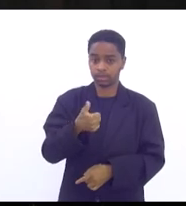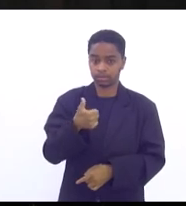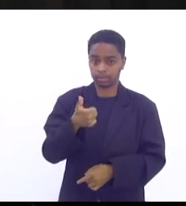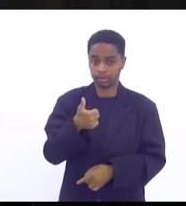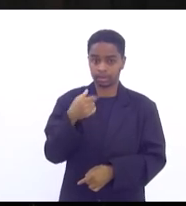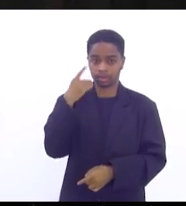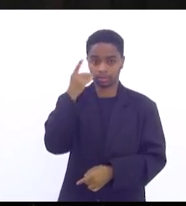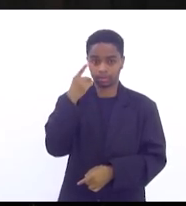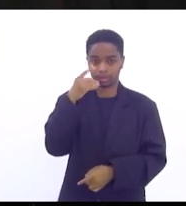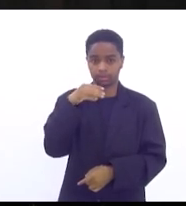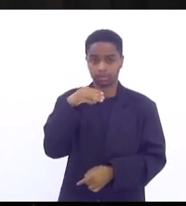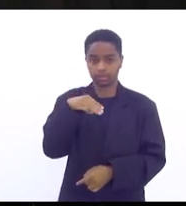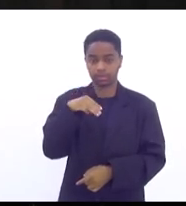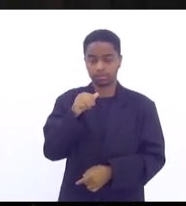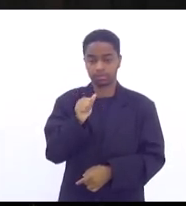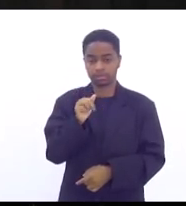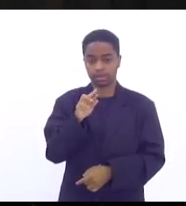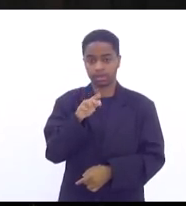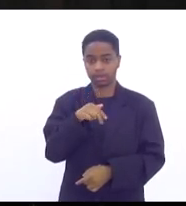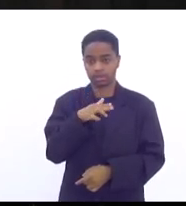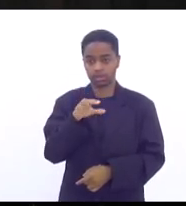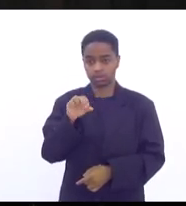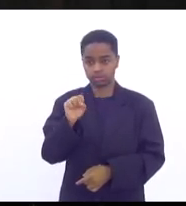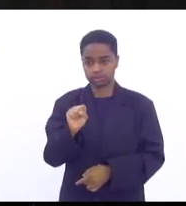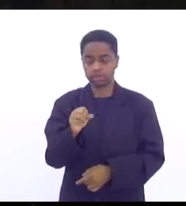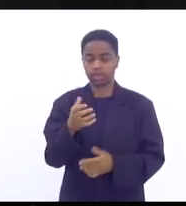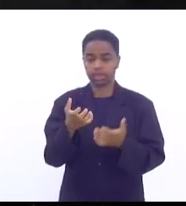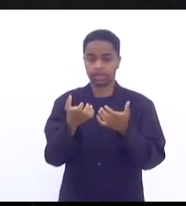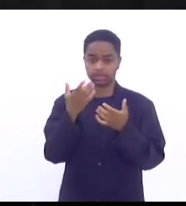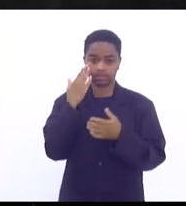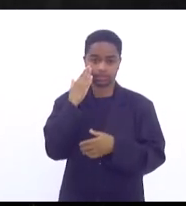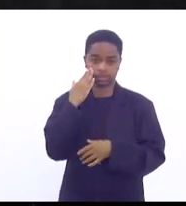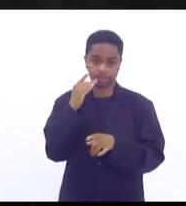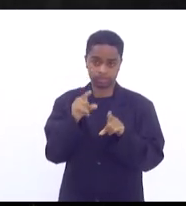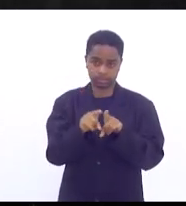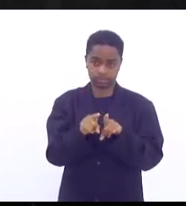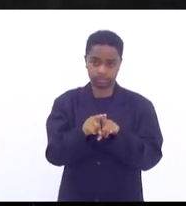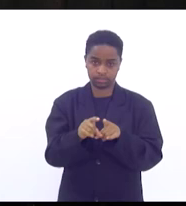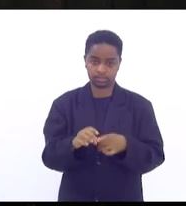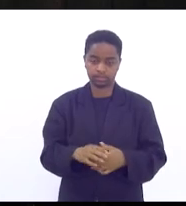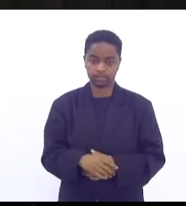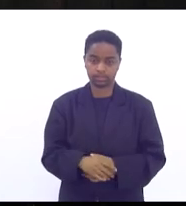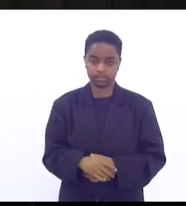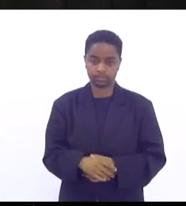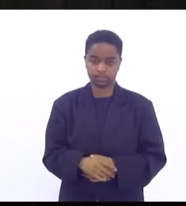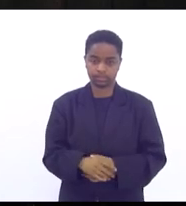Marquinhos também, vai gostar de ouvir isso. Uma história verdadeira.